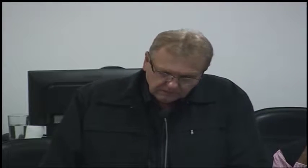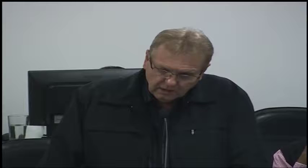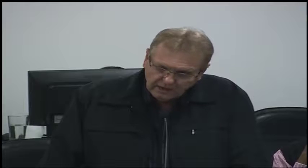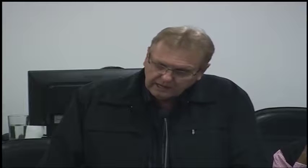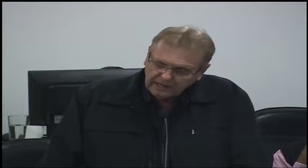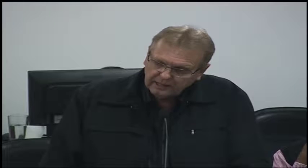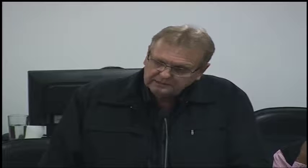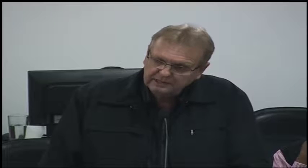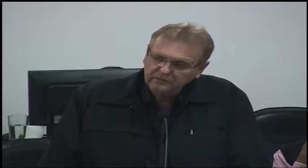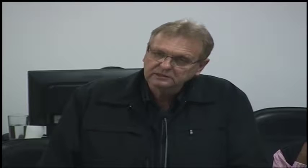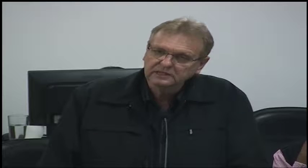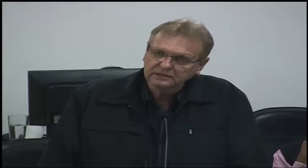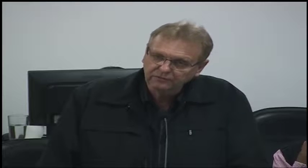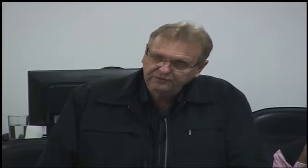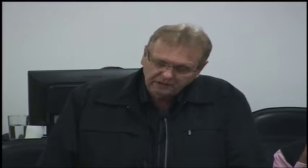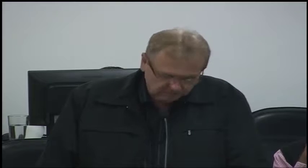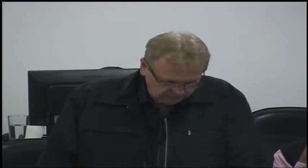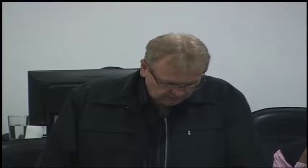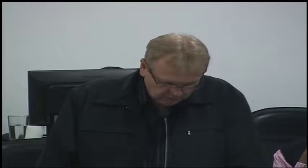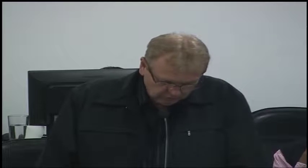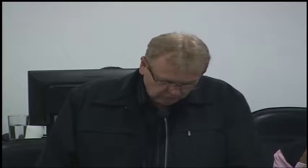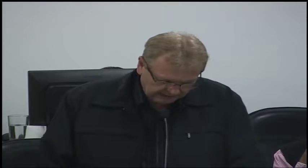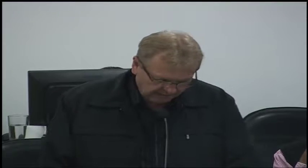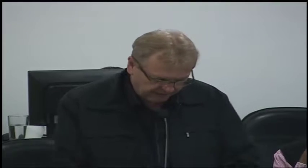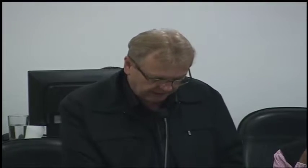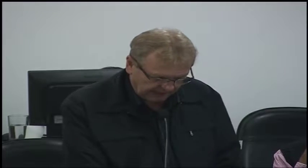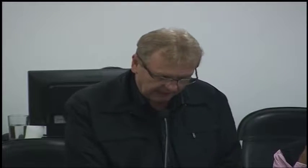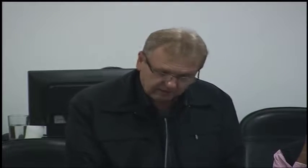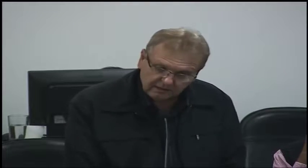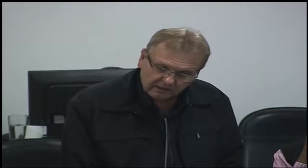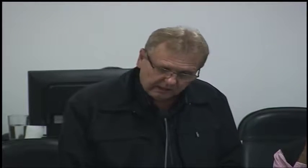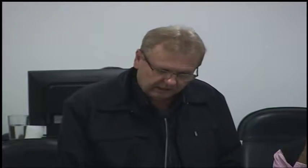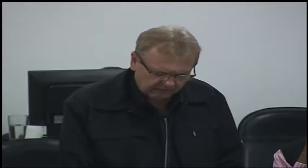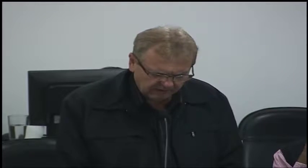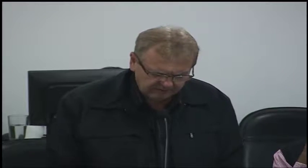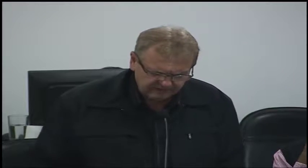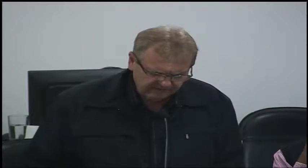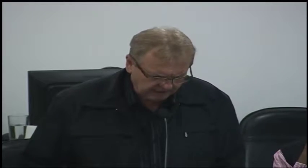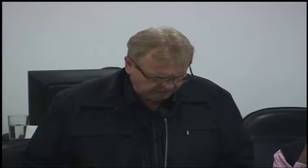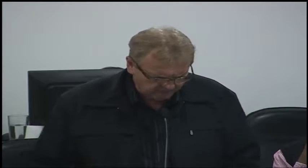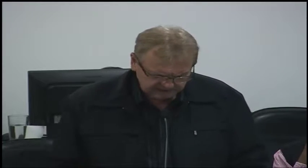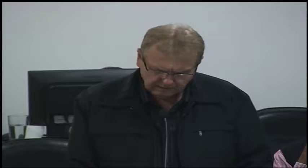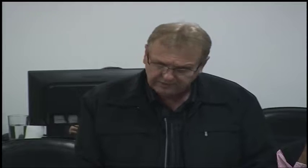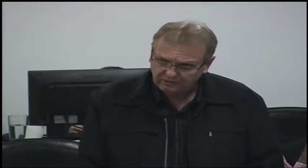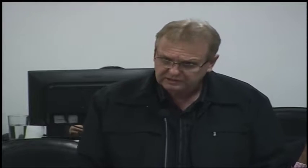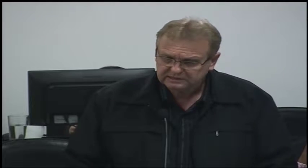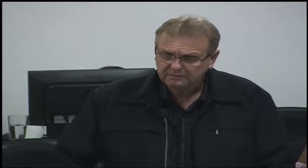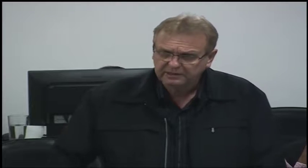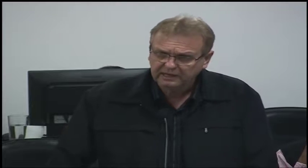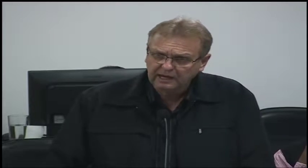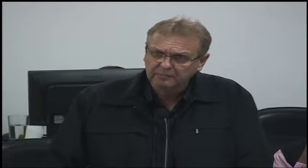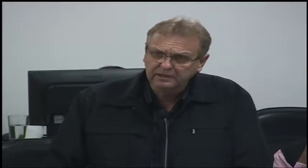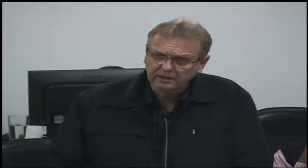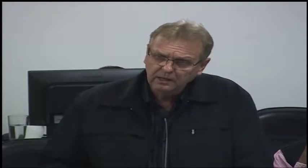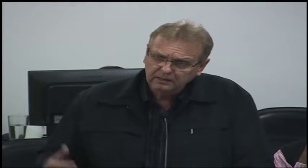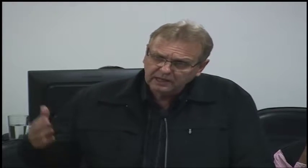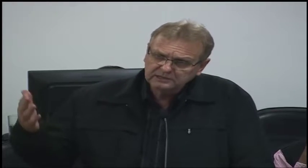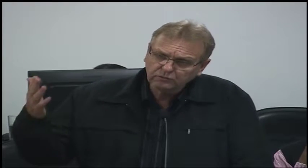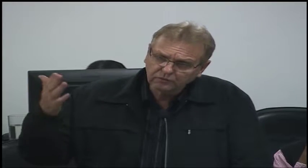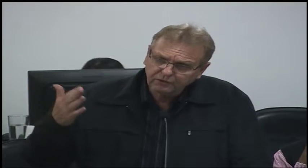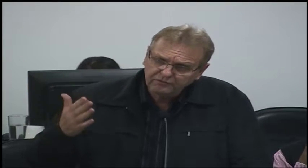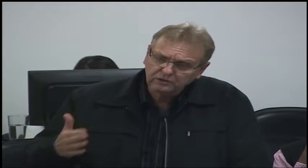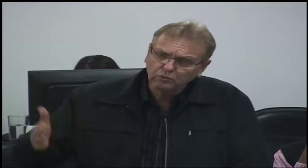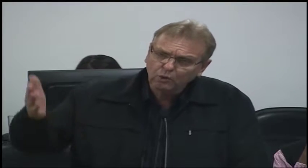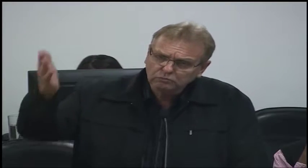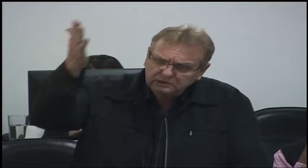mandato, sei o que está sendo feito, não estou aqui para ficar reclamando. Se tiver que abrir uma CPI, eu acho que a CPI tem que abrir desde